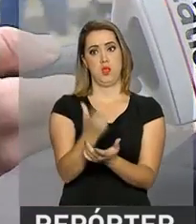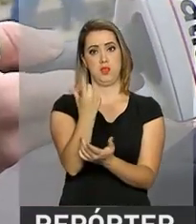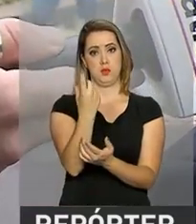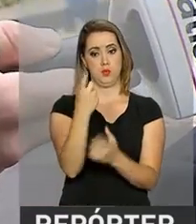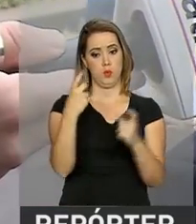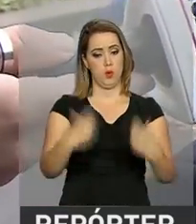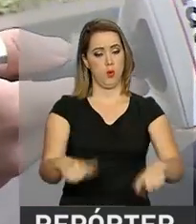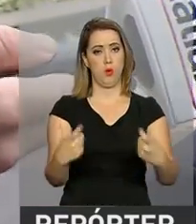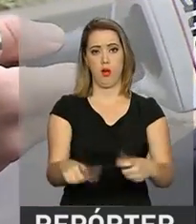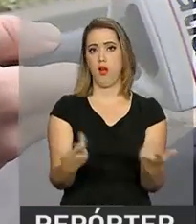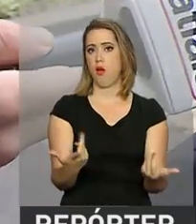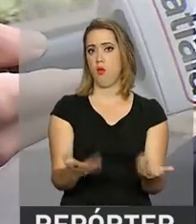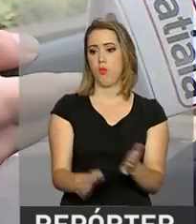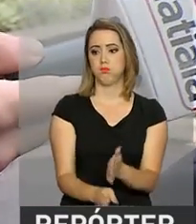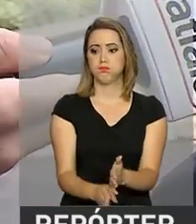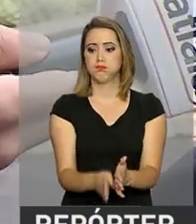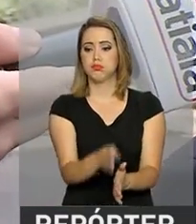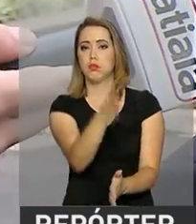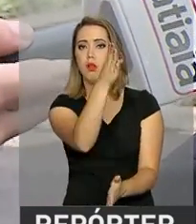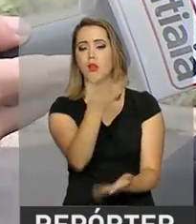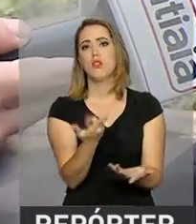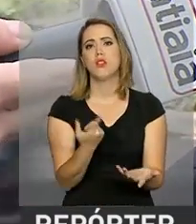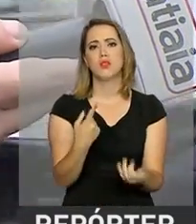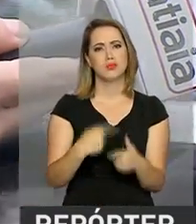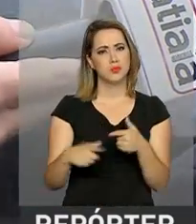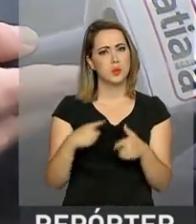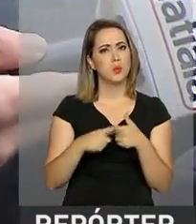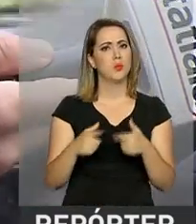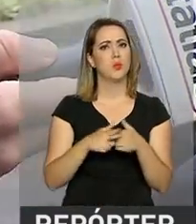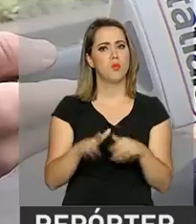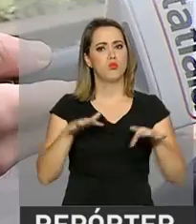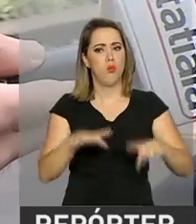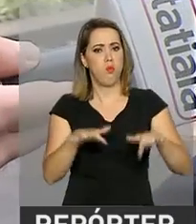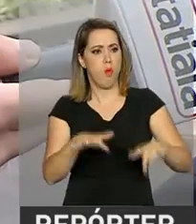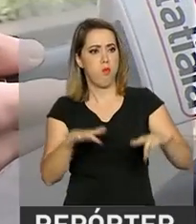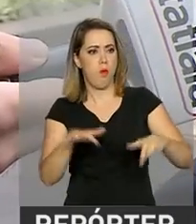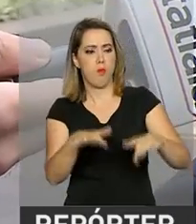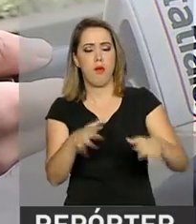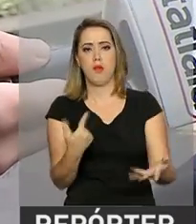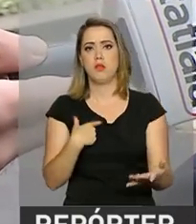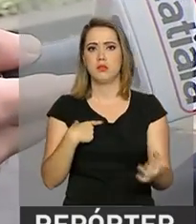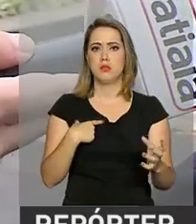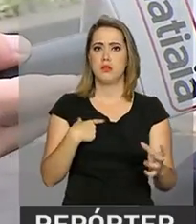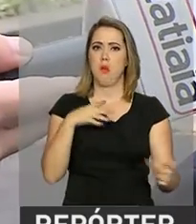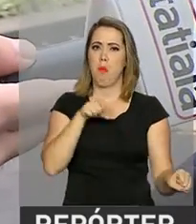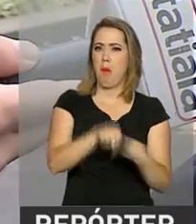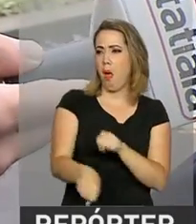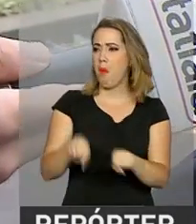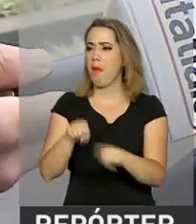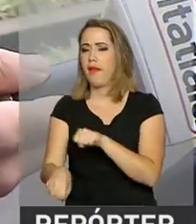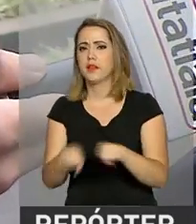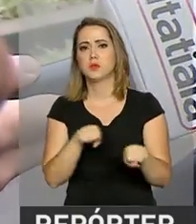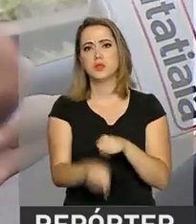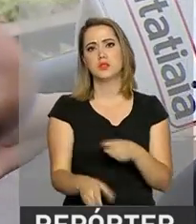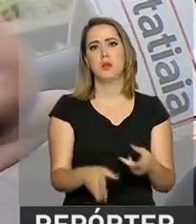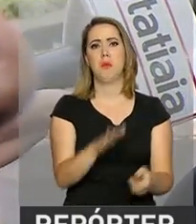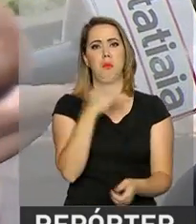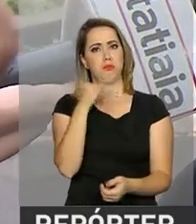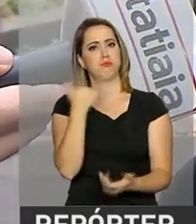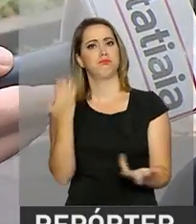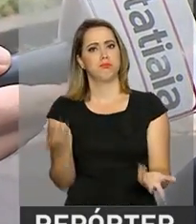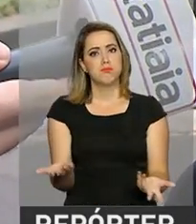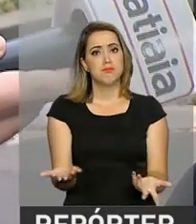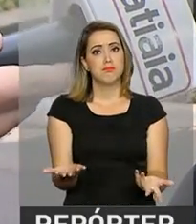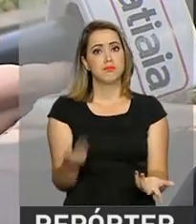pavilhões ou por grades você corre o sério risco de ter rebeliões para que eles se degradem para que eles se matem então a proposta que